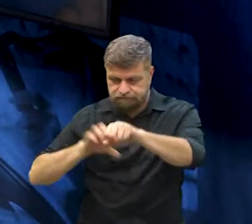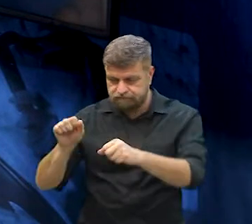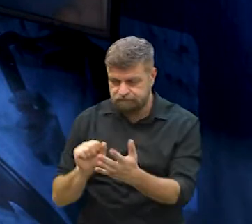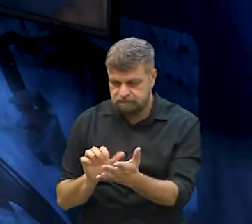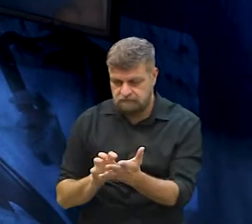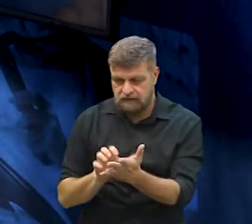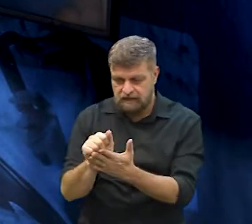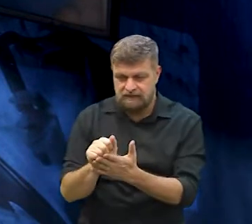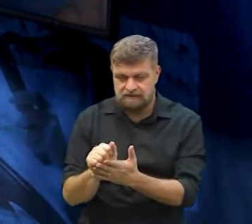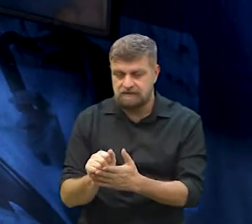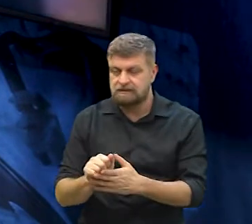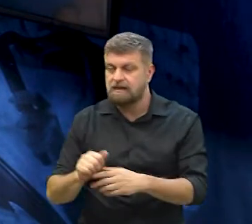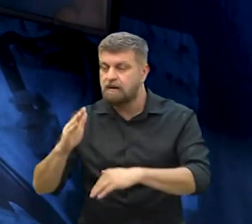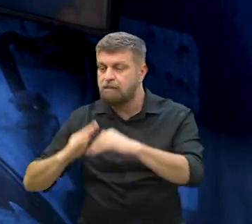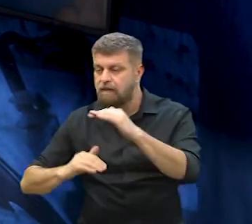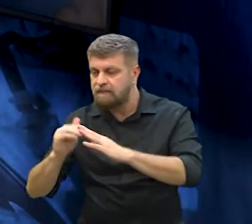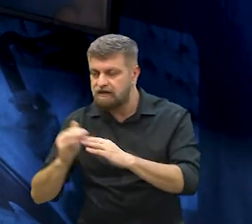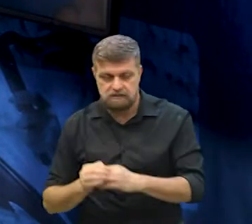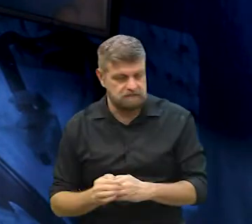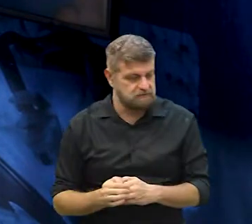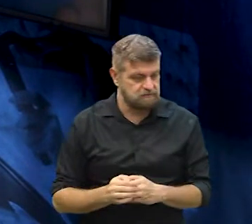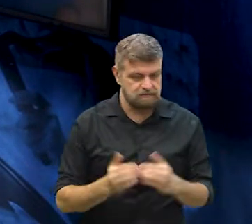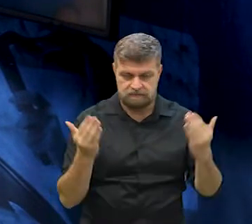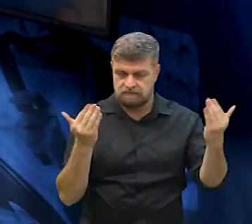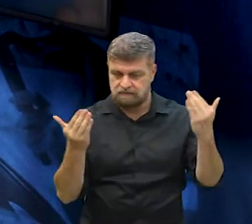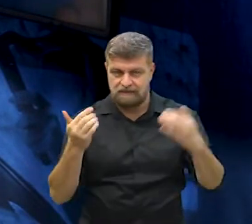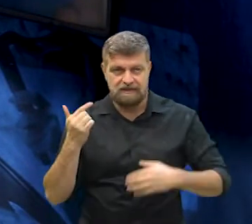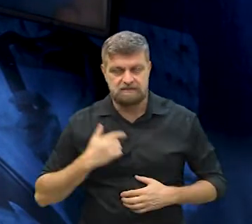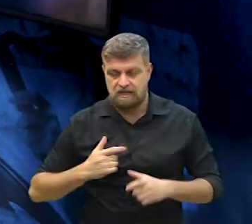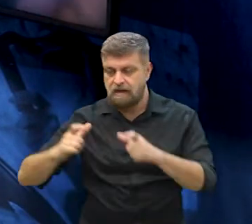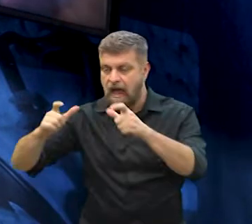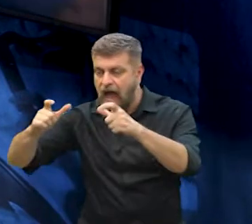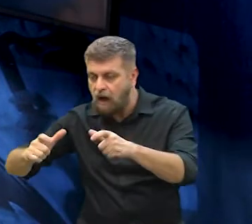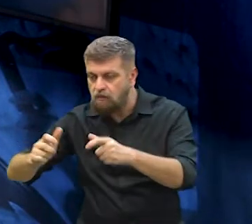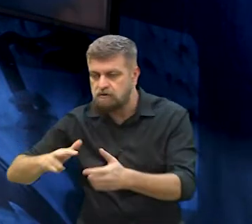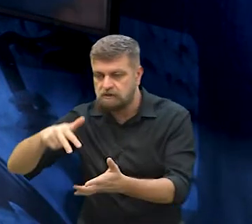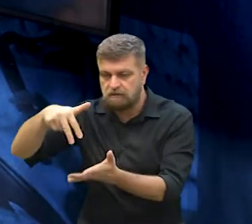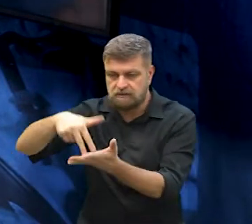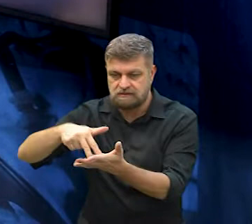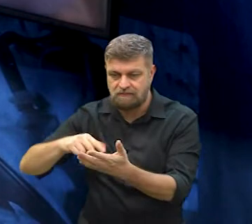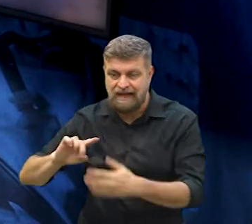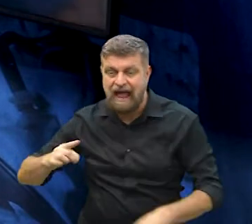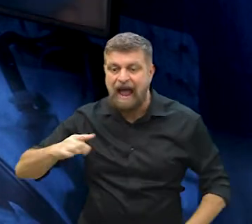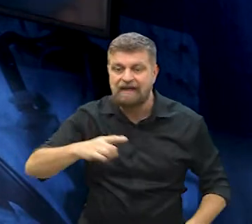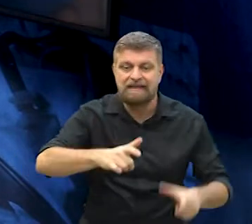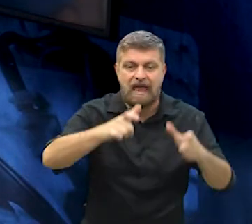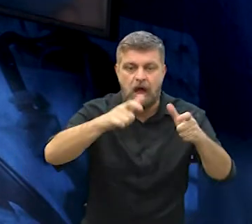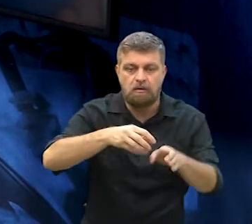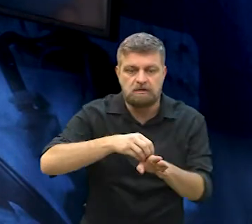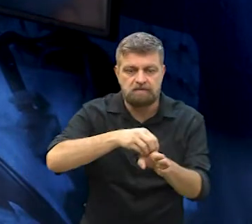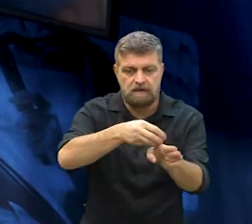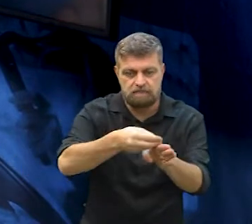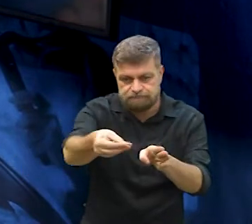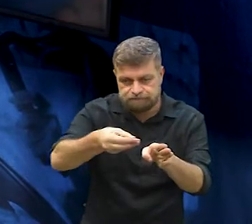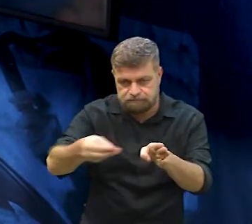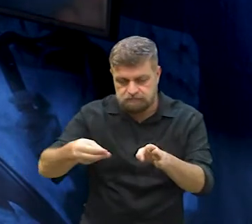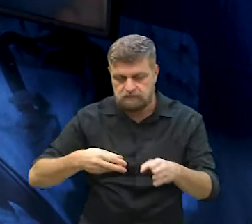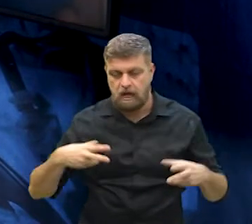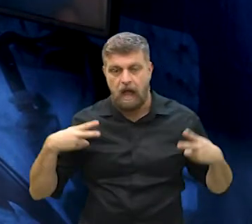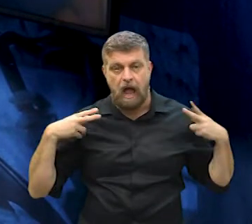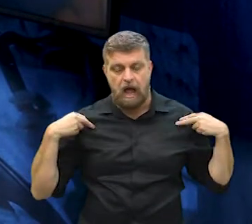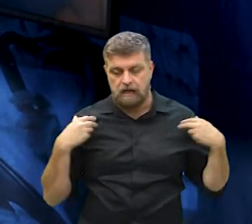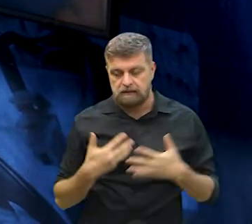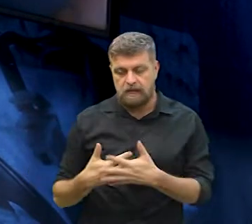dados cadastrais de um chapa e de uma tarefa, a gente tem a latitude e a longitude de ambas as pessoas, inclusive do